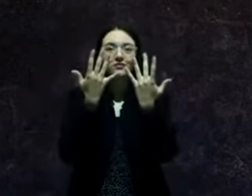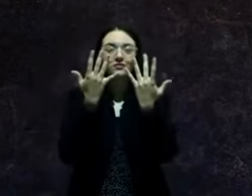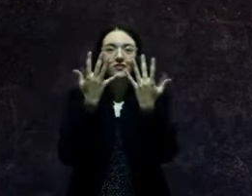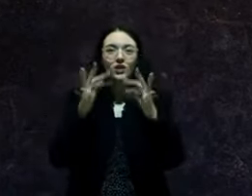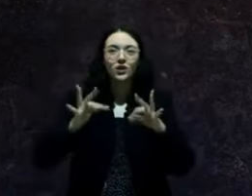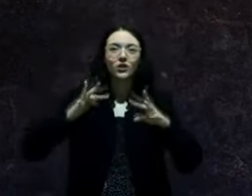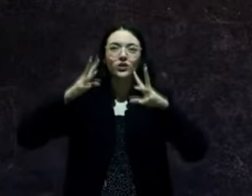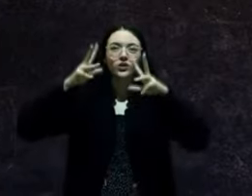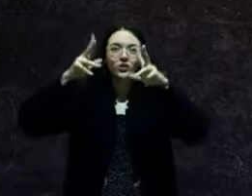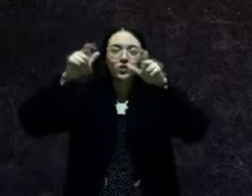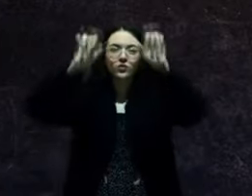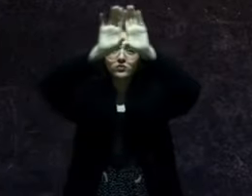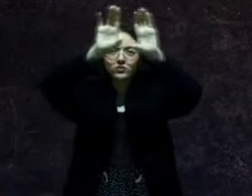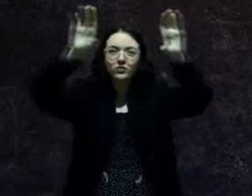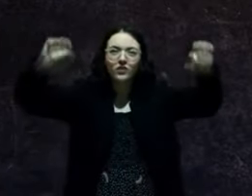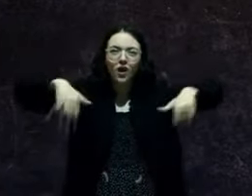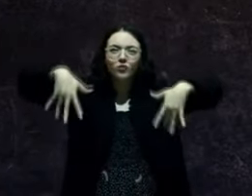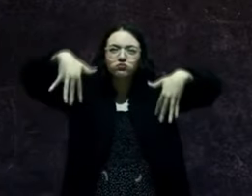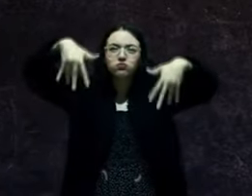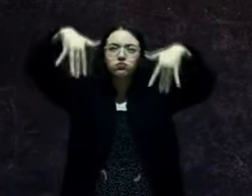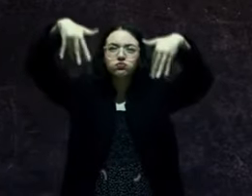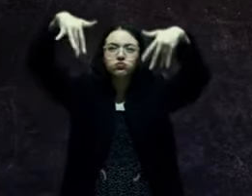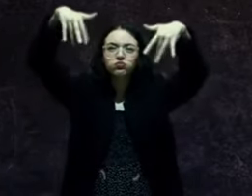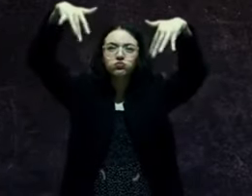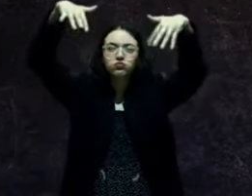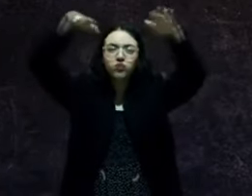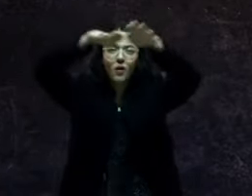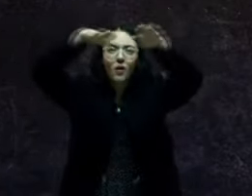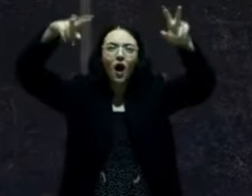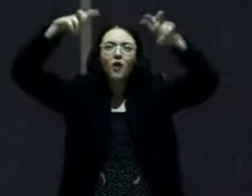tomarão lugar à mesa do reino de Deus.